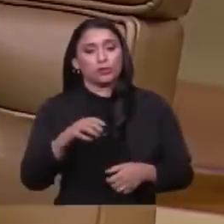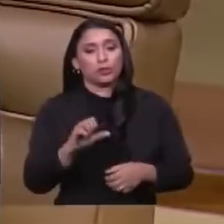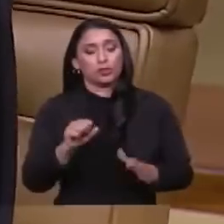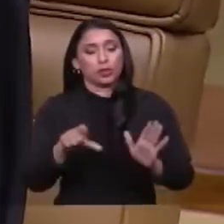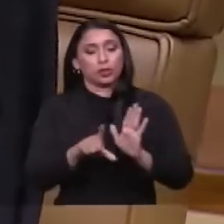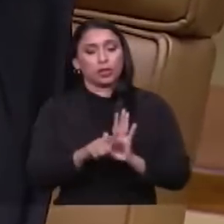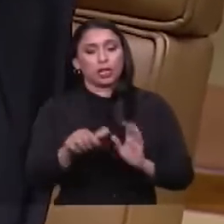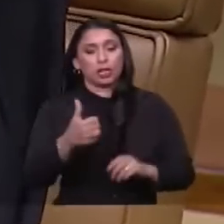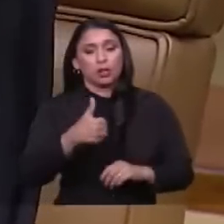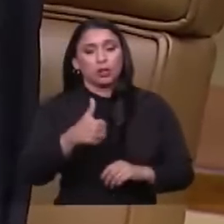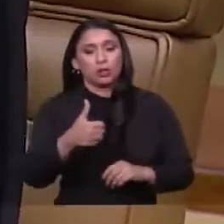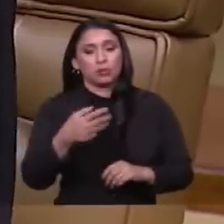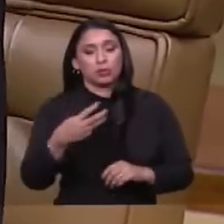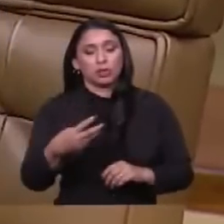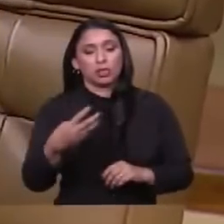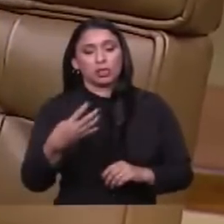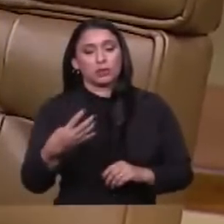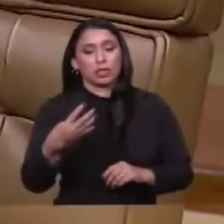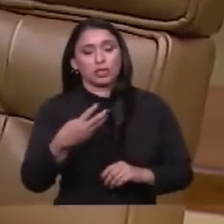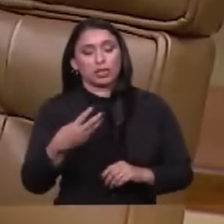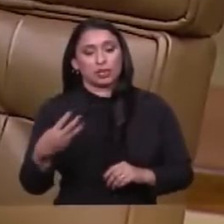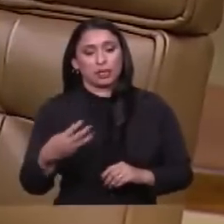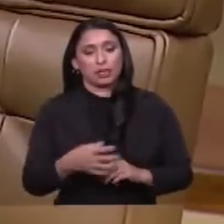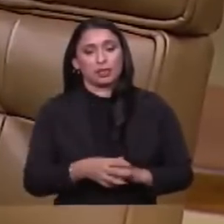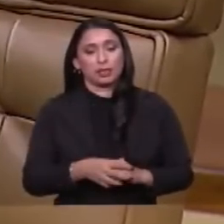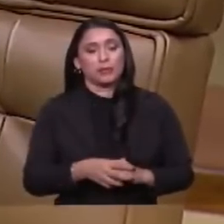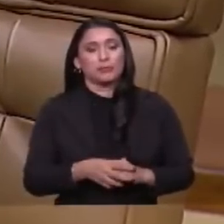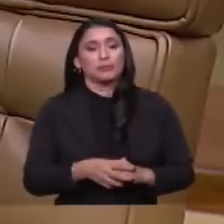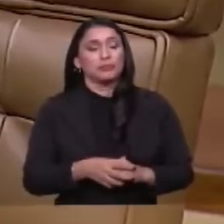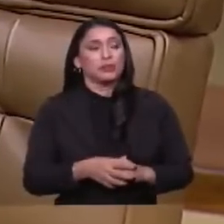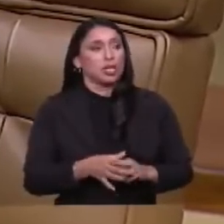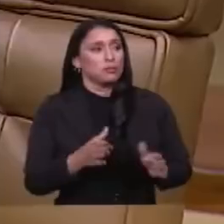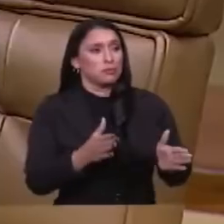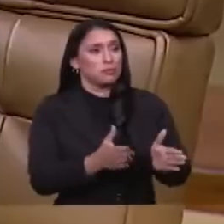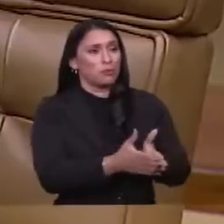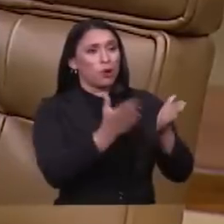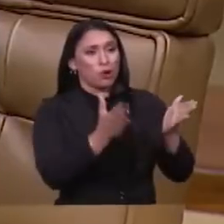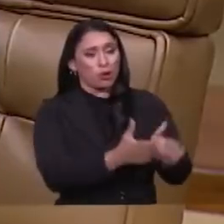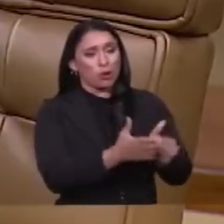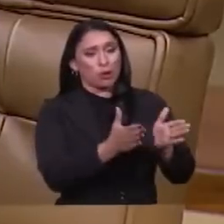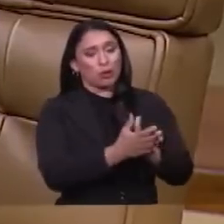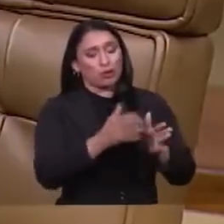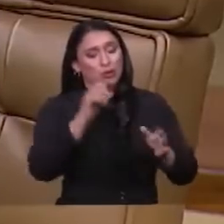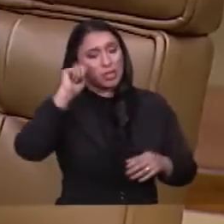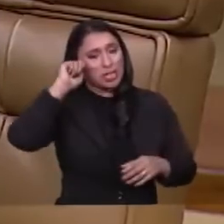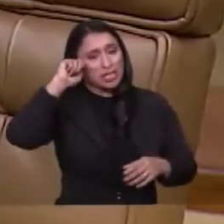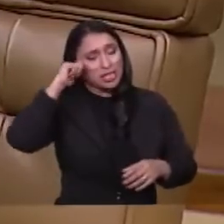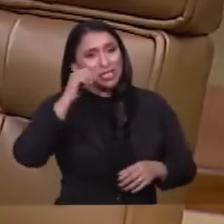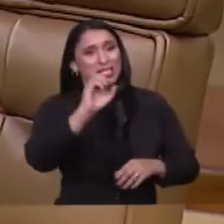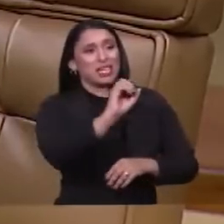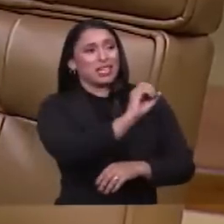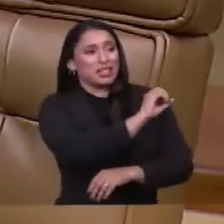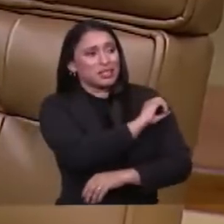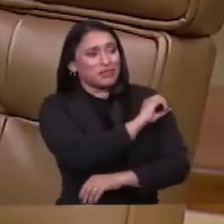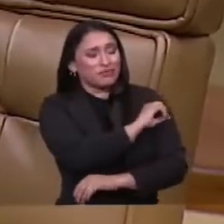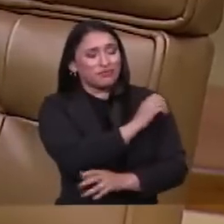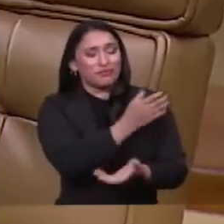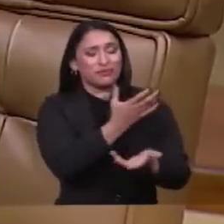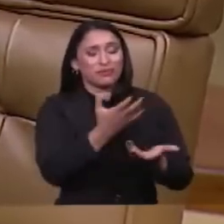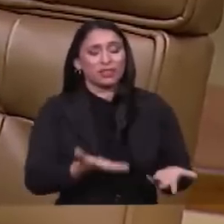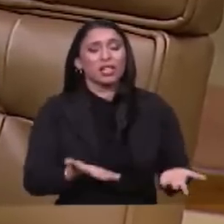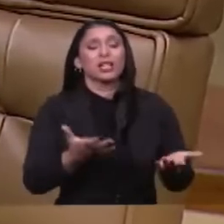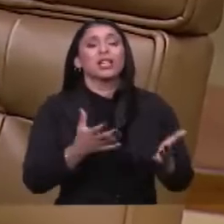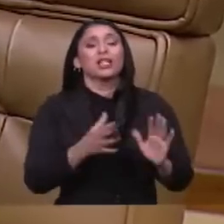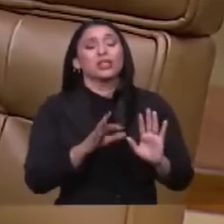da Lei 11.343. Pessoas pobres, negras, de baixa escolarização, em